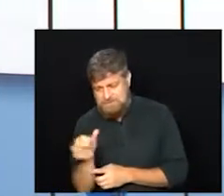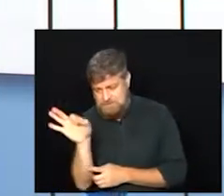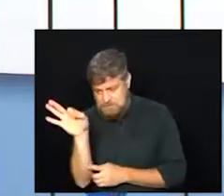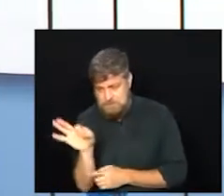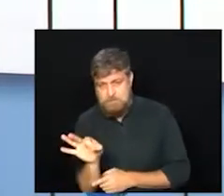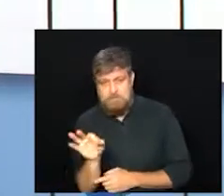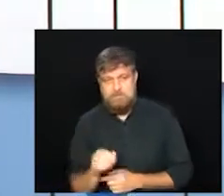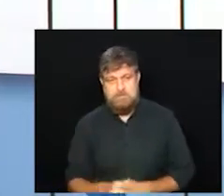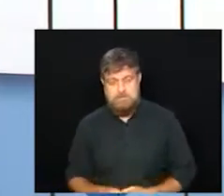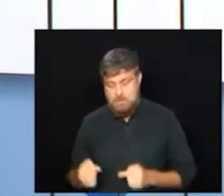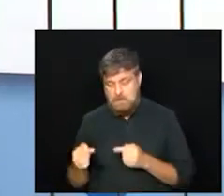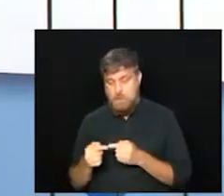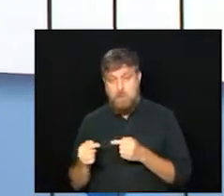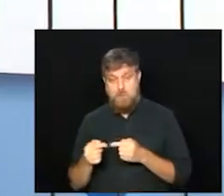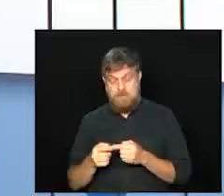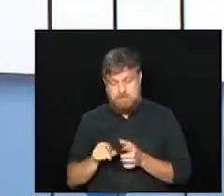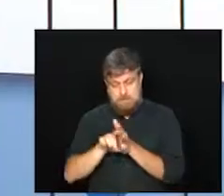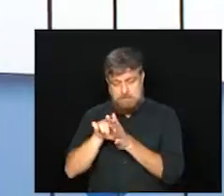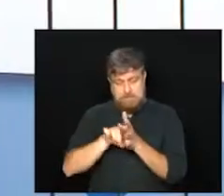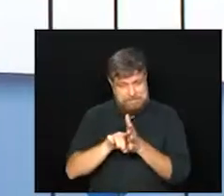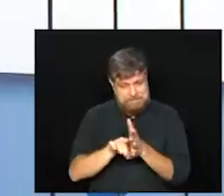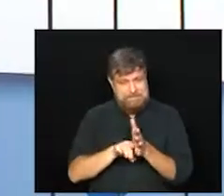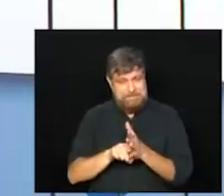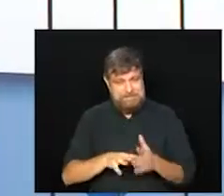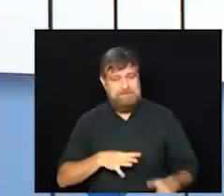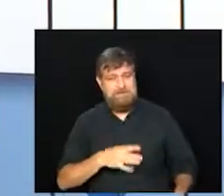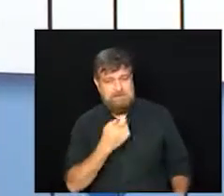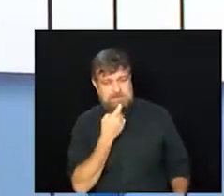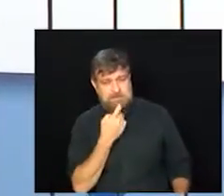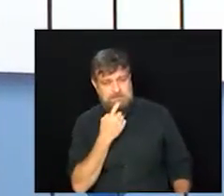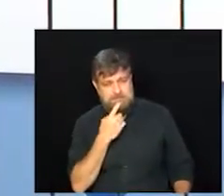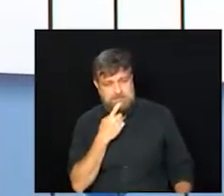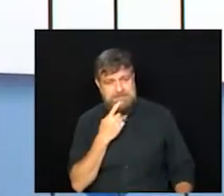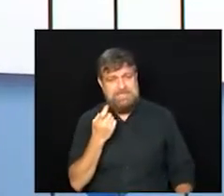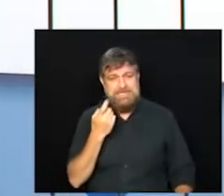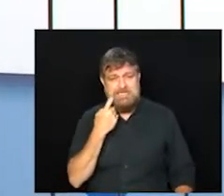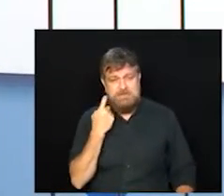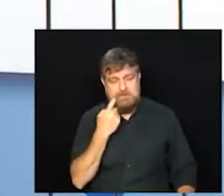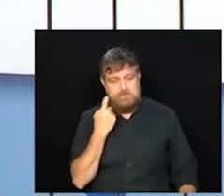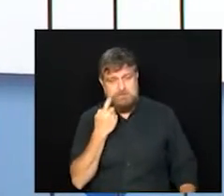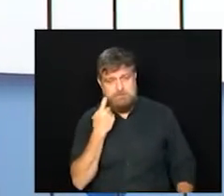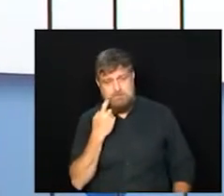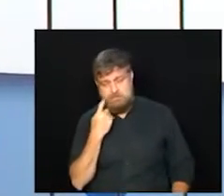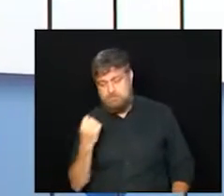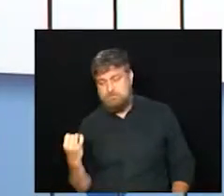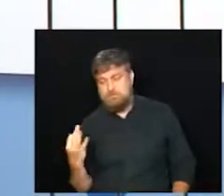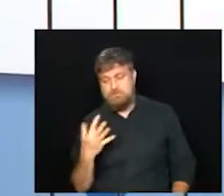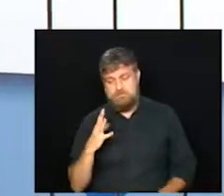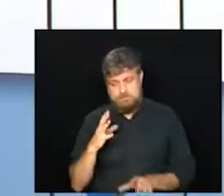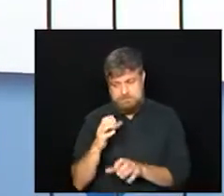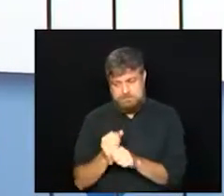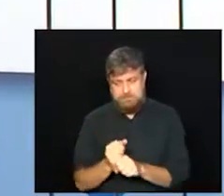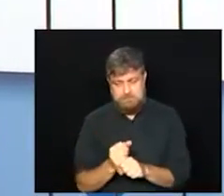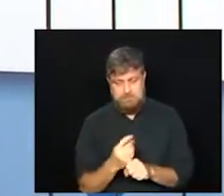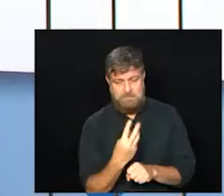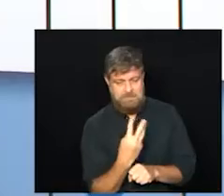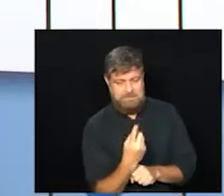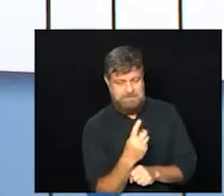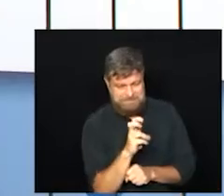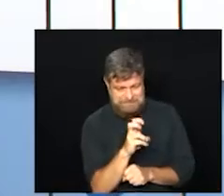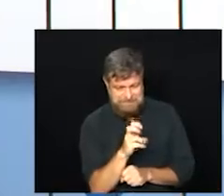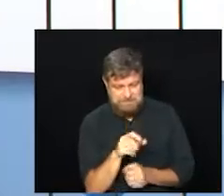43,6%. Mas de acordo com o último levantamento de Campinas, que foi na última sexta-feira, dos 315 leitos de